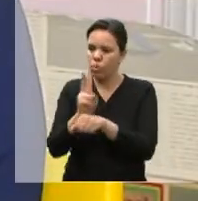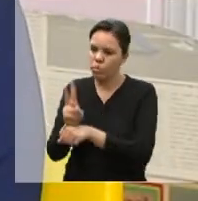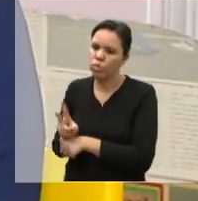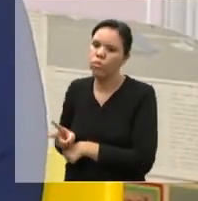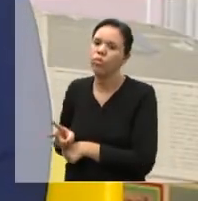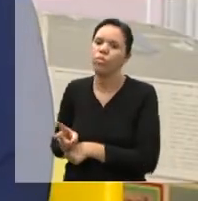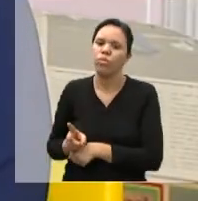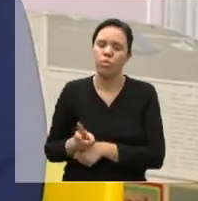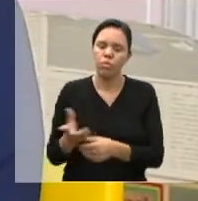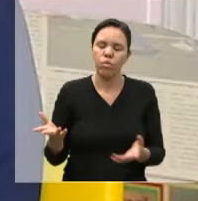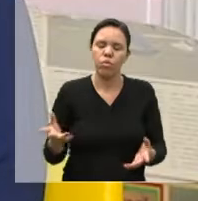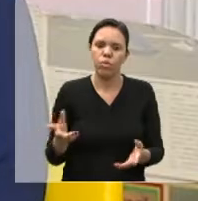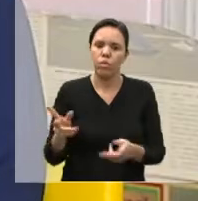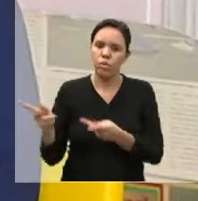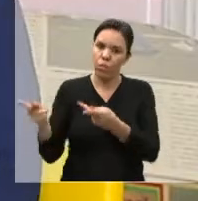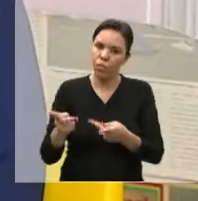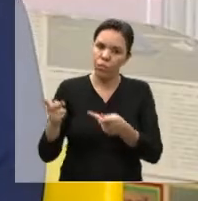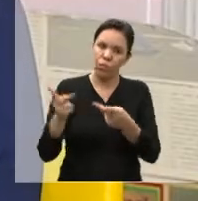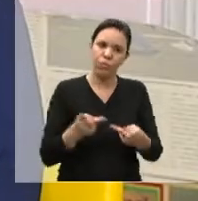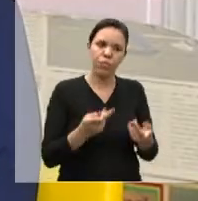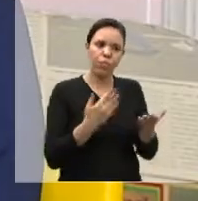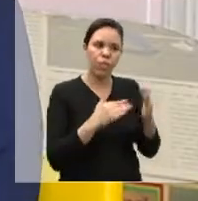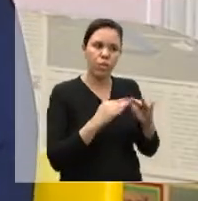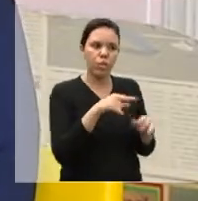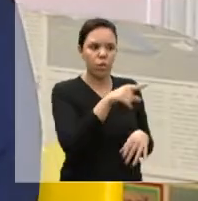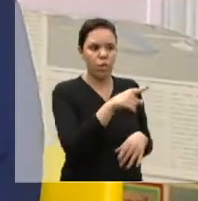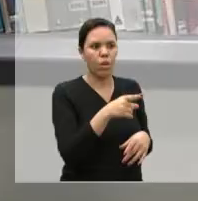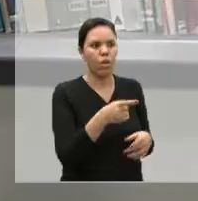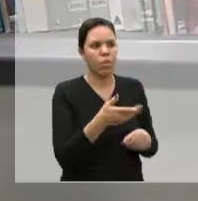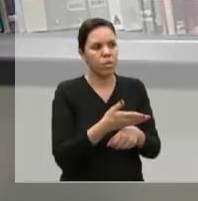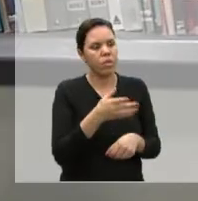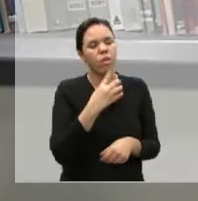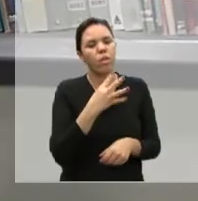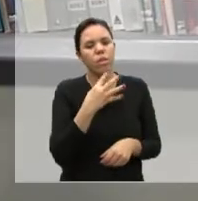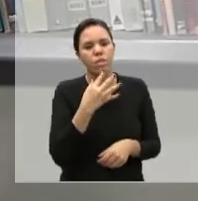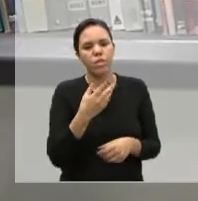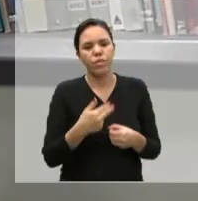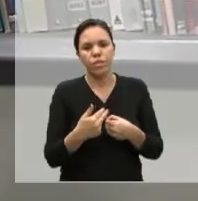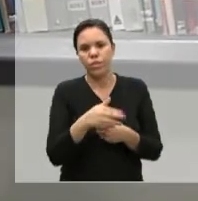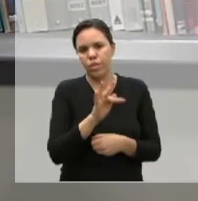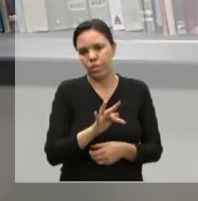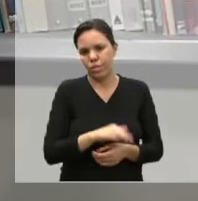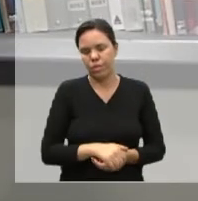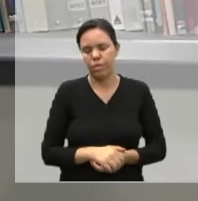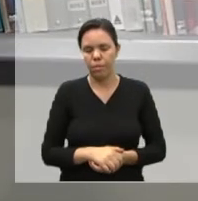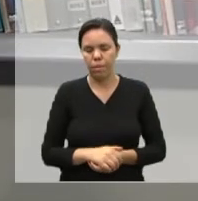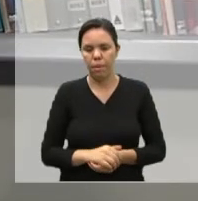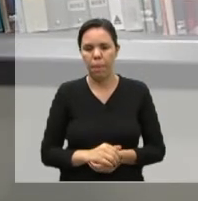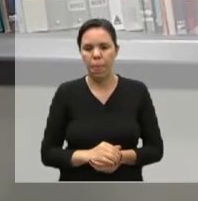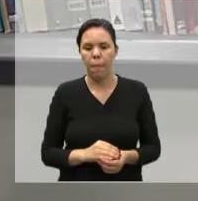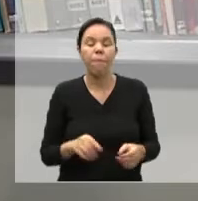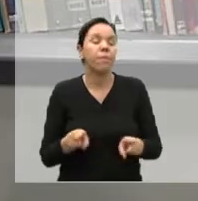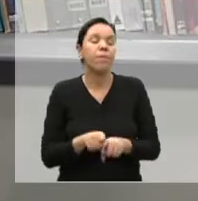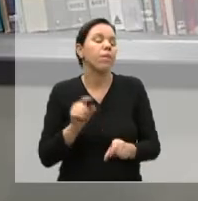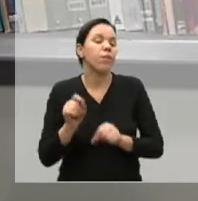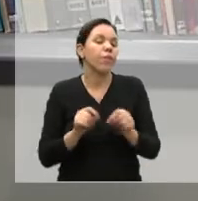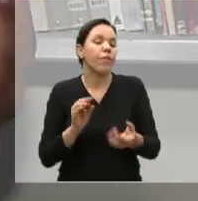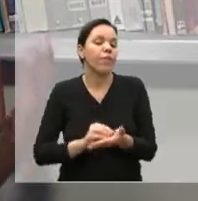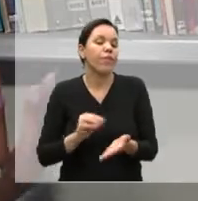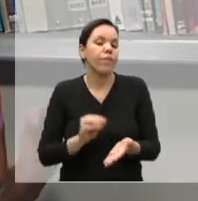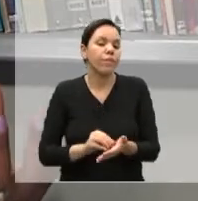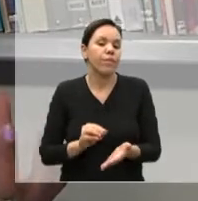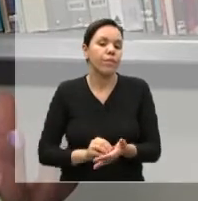a escola e sempre convide a escola para fazer parte do mundo universitário. Agora, Angélica, também falta, às